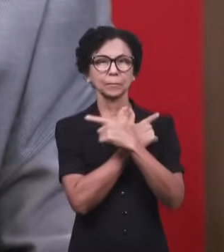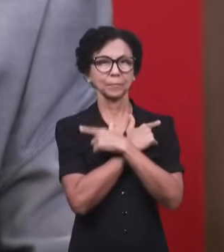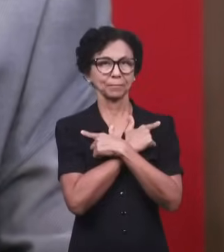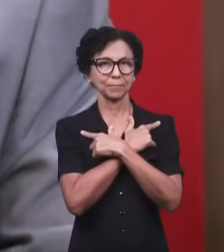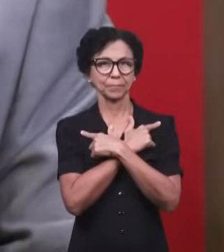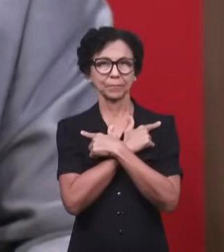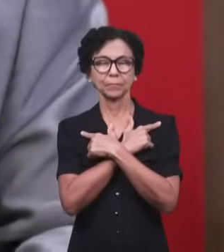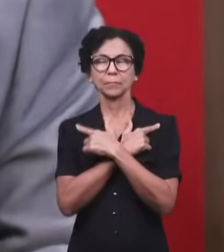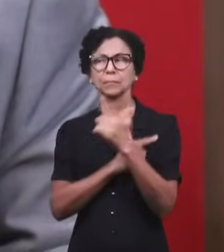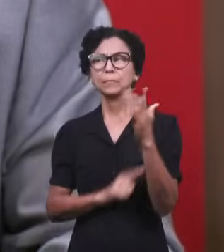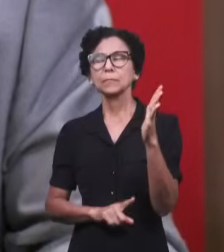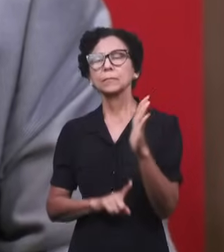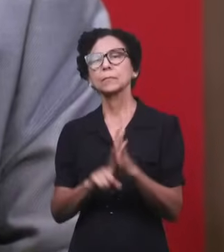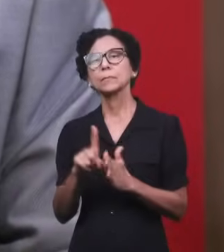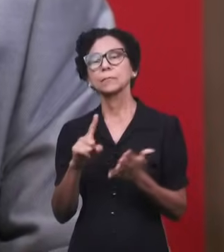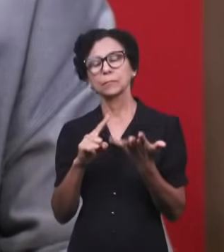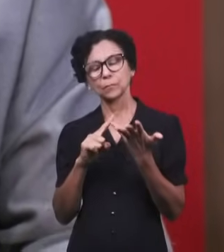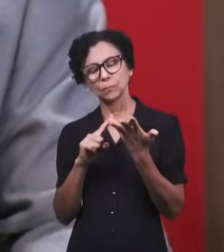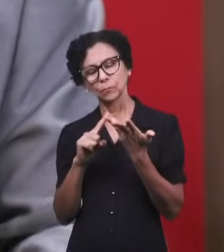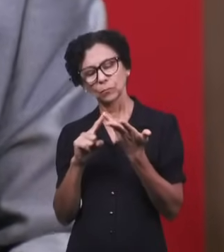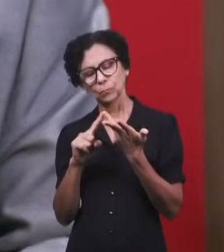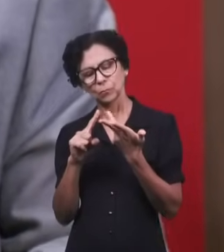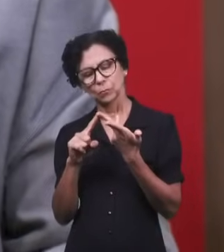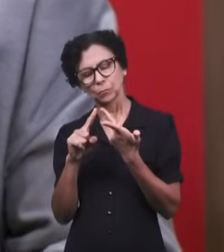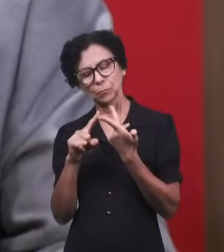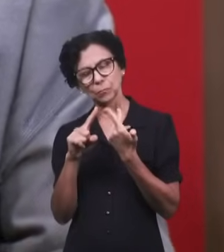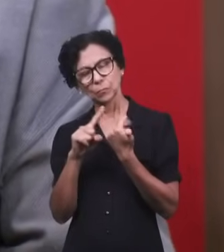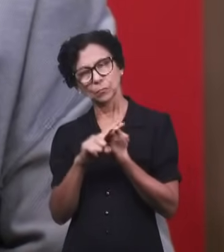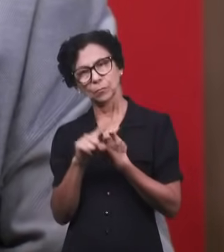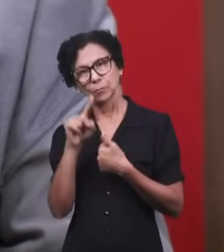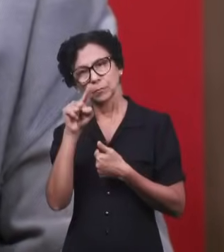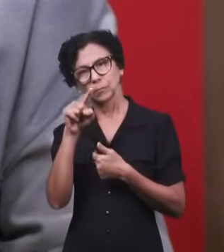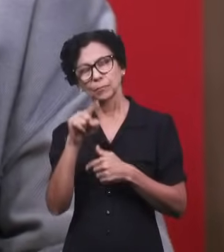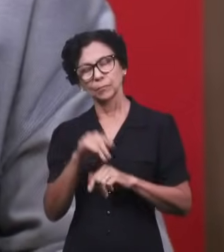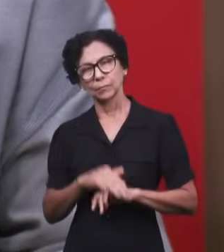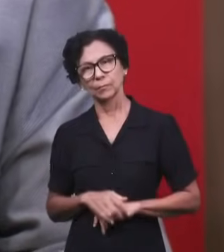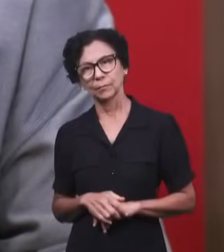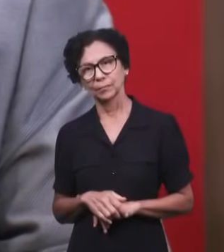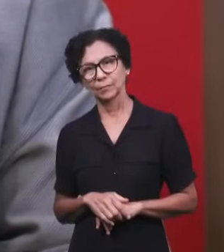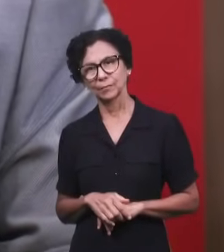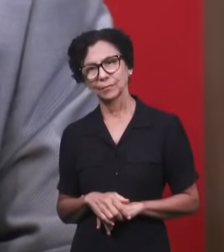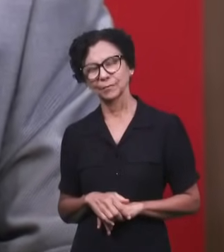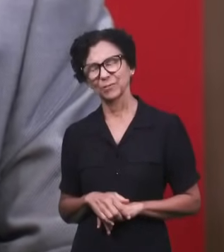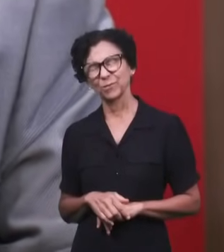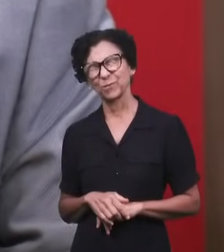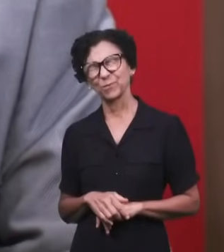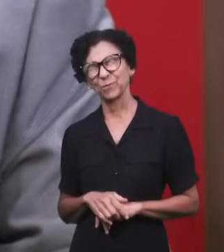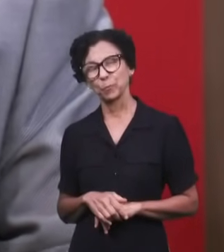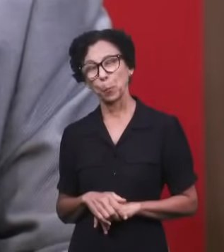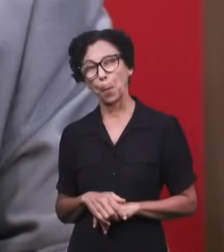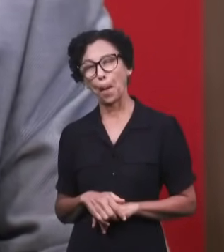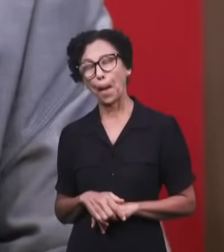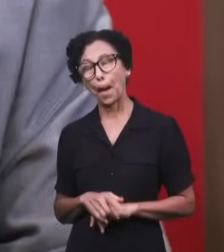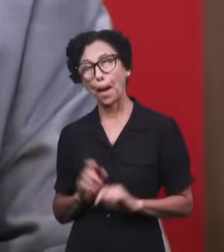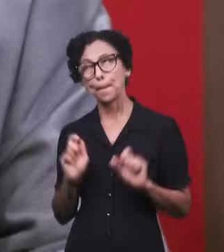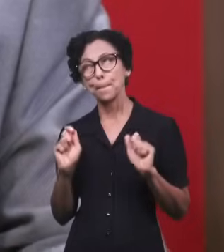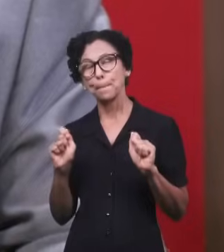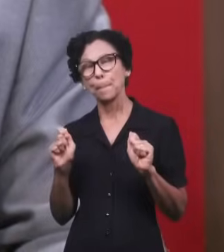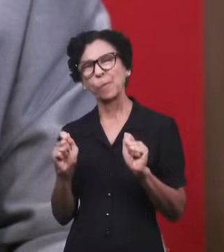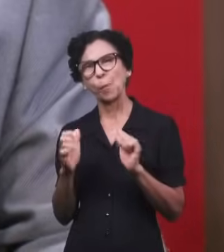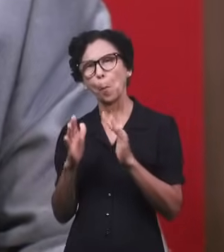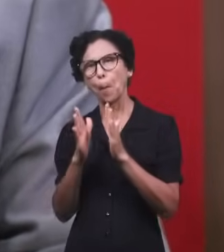seguinte: quantas vezes você pode interceder por aquele que é seu familiar, que você